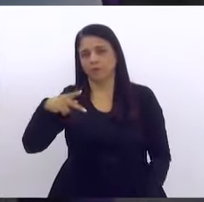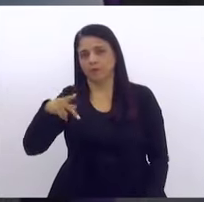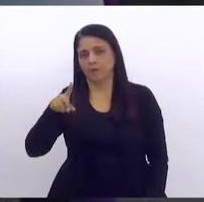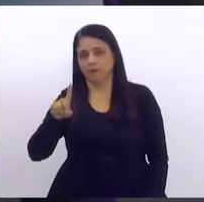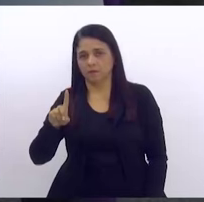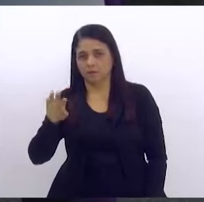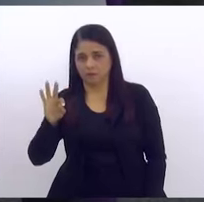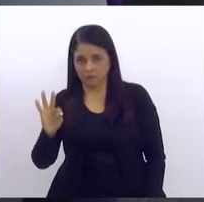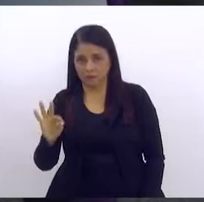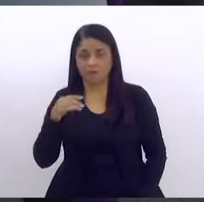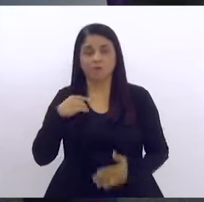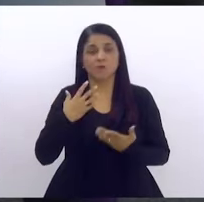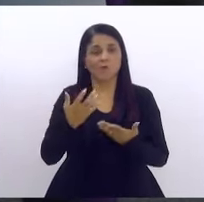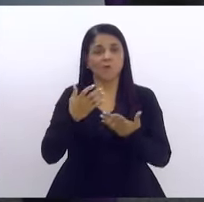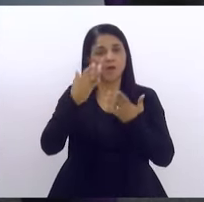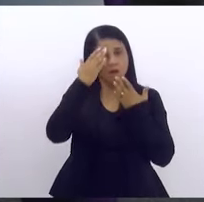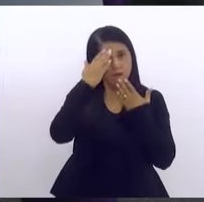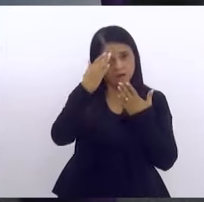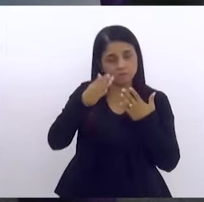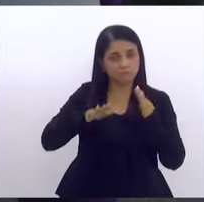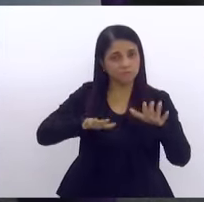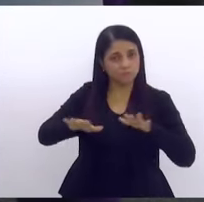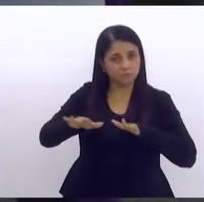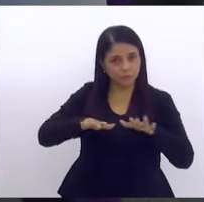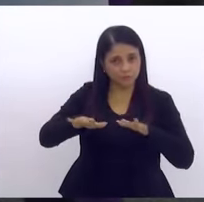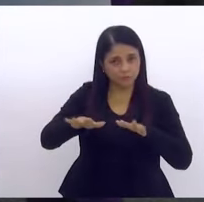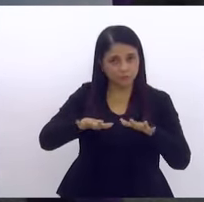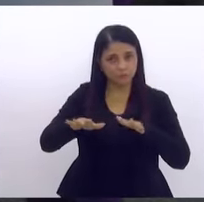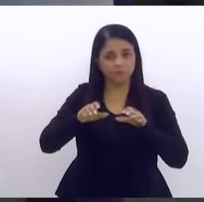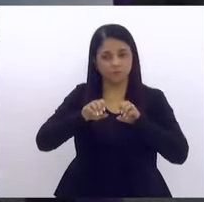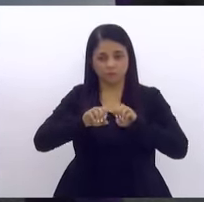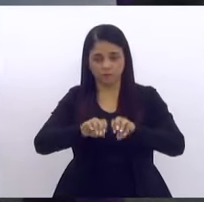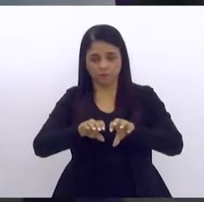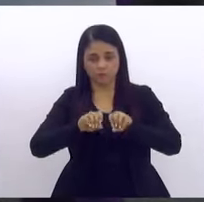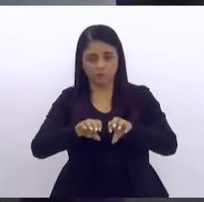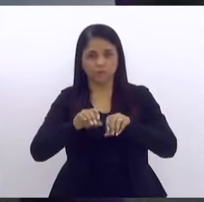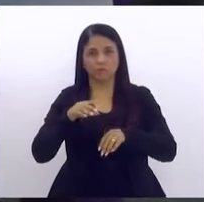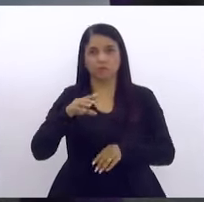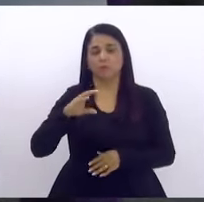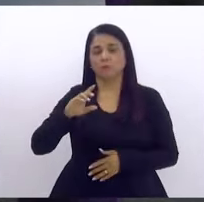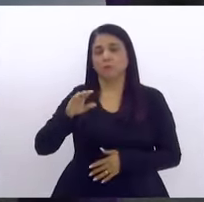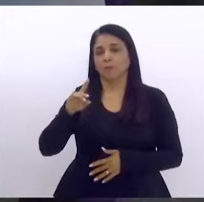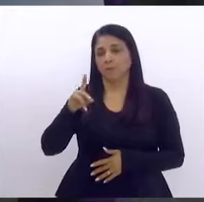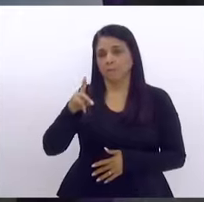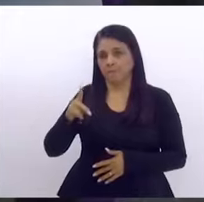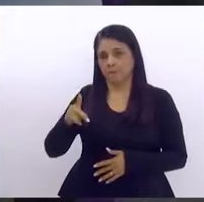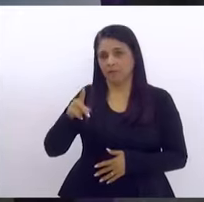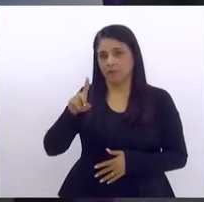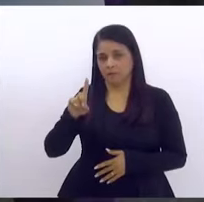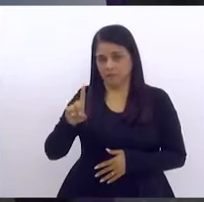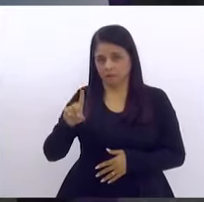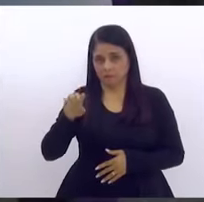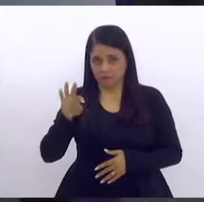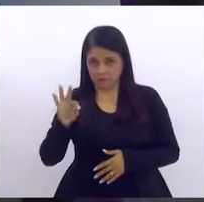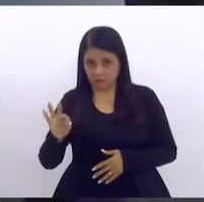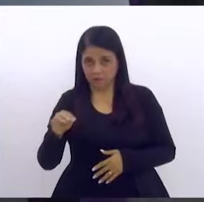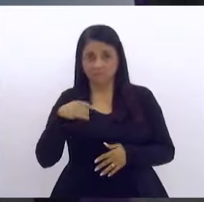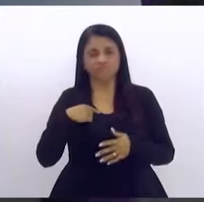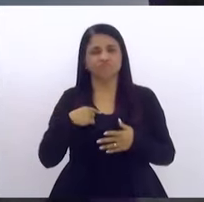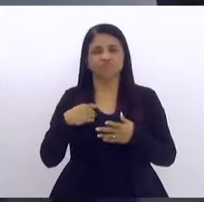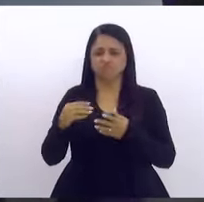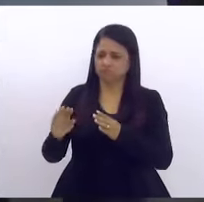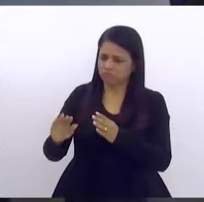quero agradecer aqui ao movimento da educação do PDT, que trouxe para nós